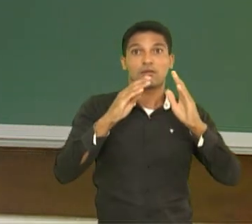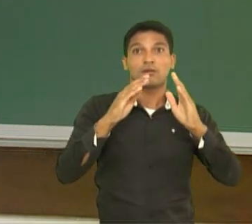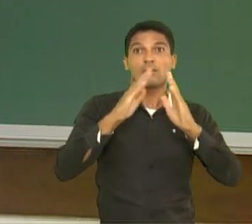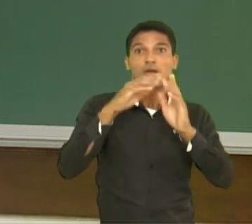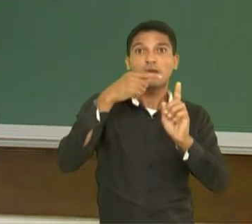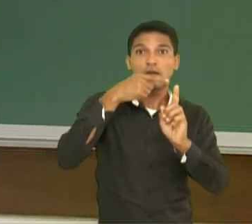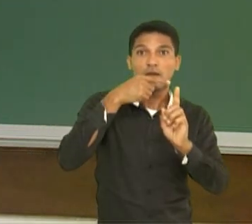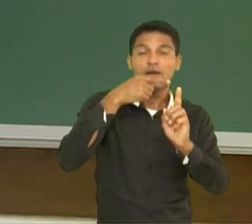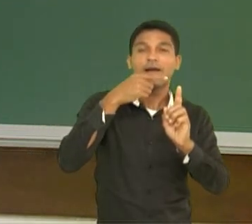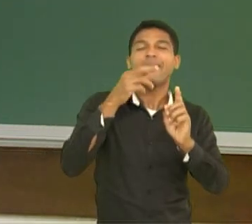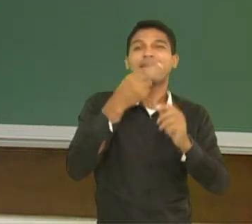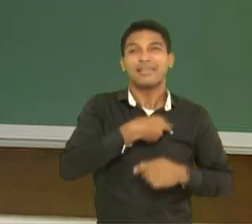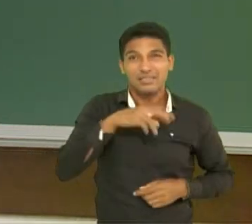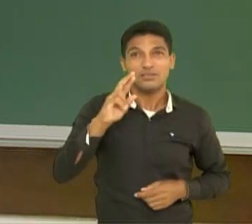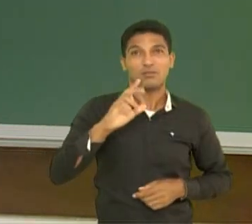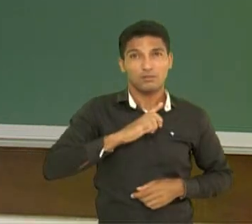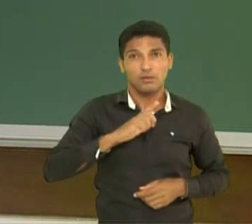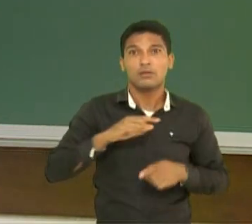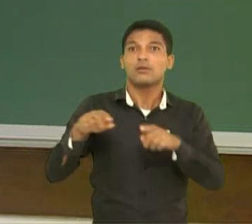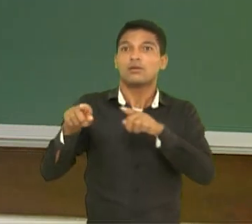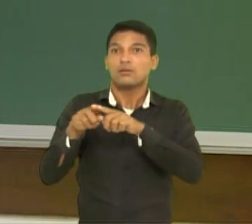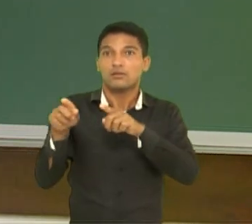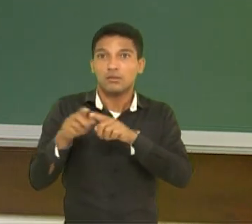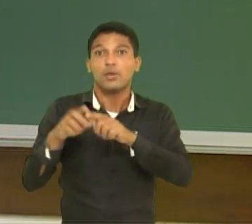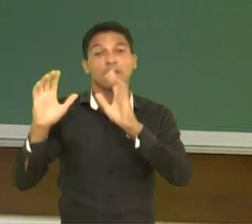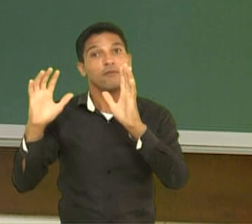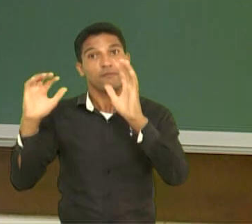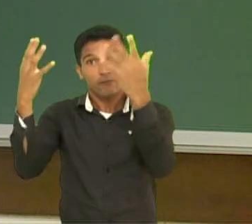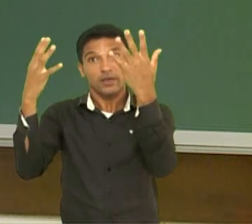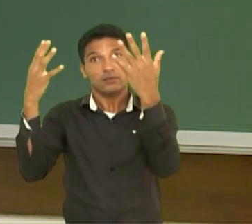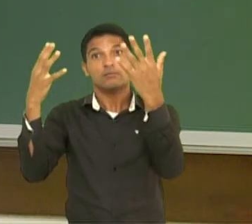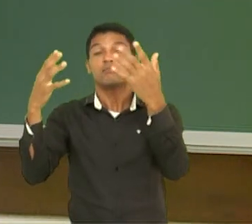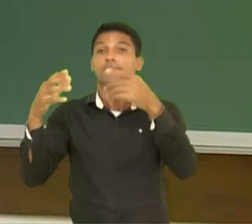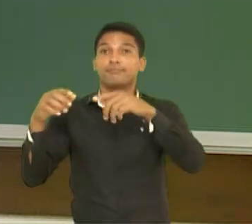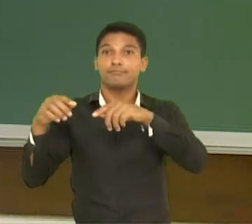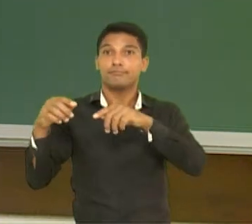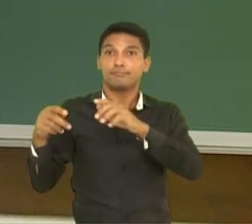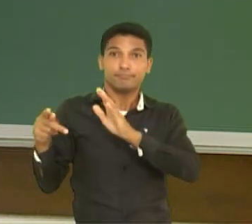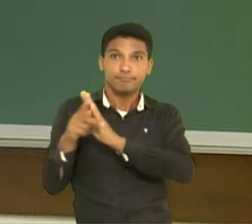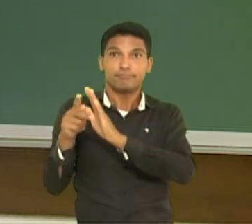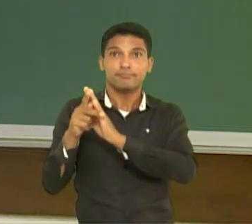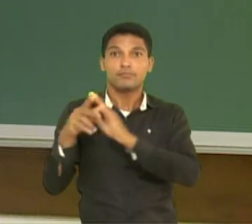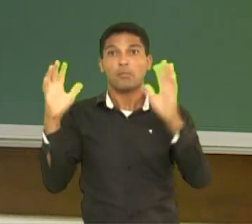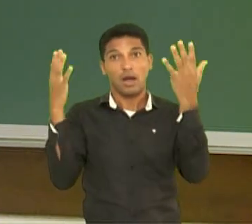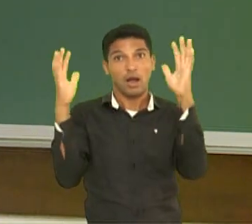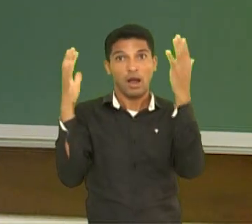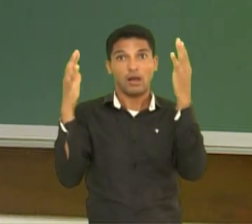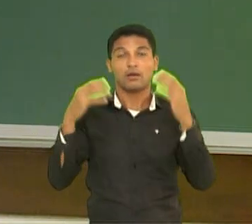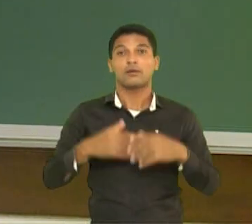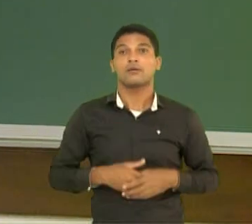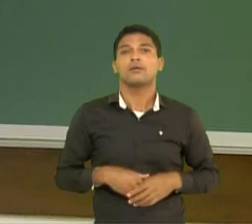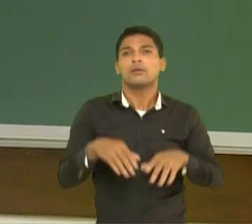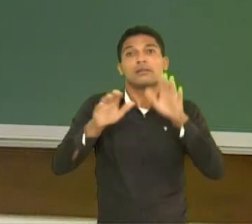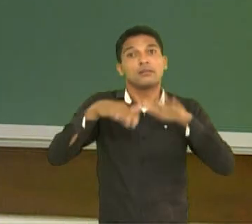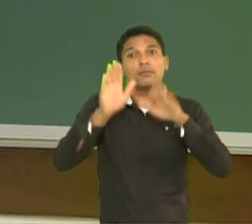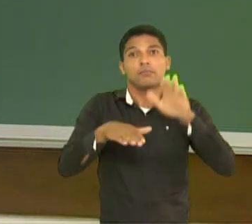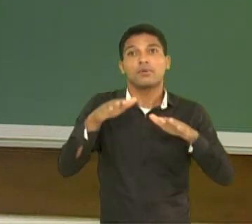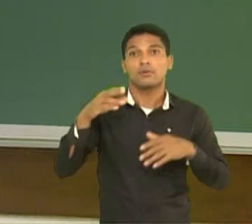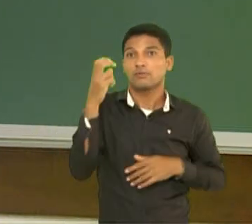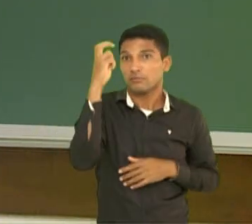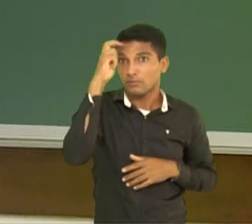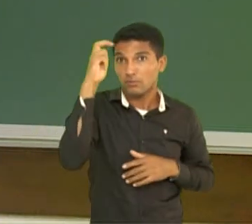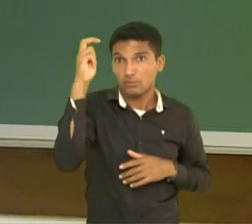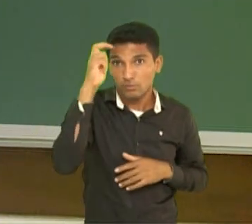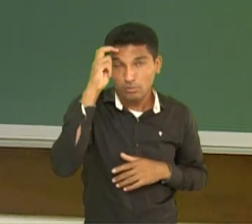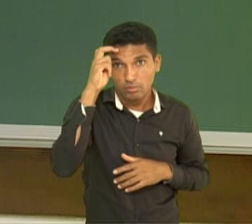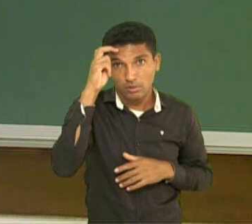primordial, inclusive para alguns povos, o início do ano, a criação do mundo, de acordo com a cultura. Então, é a